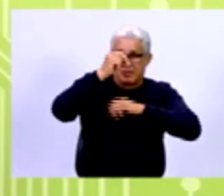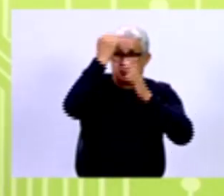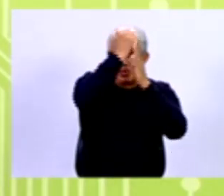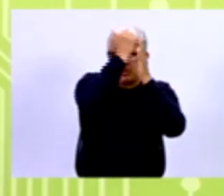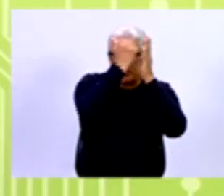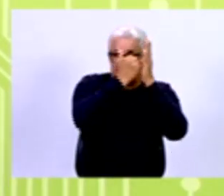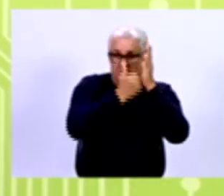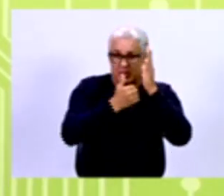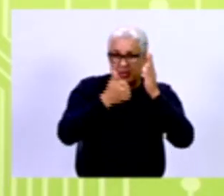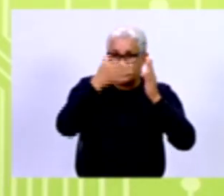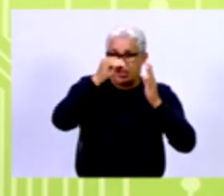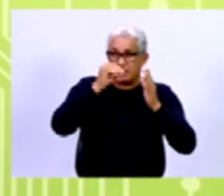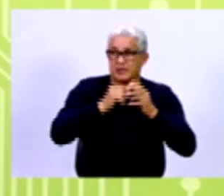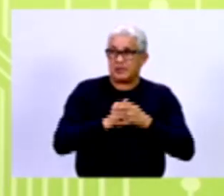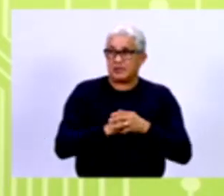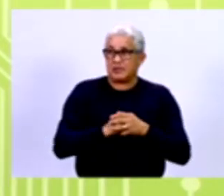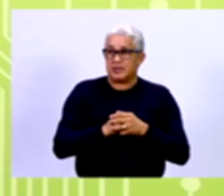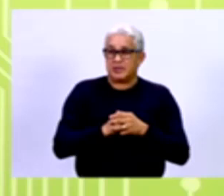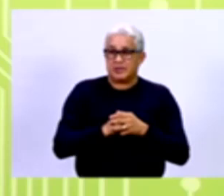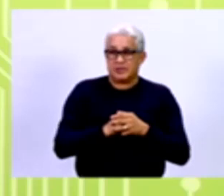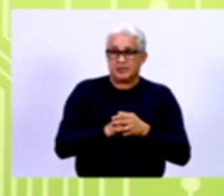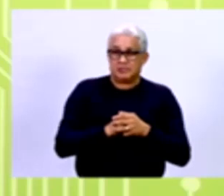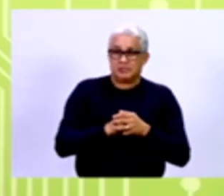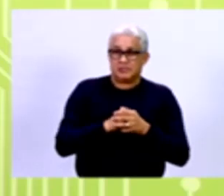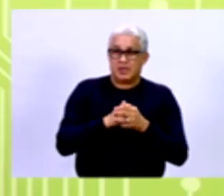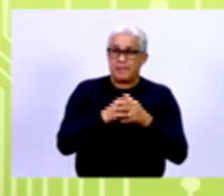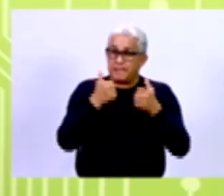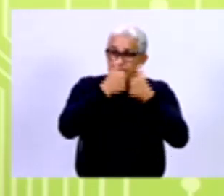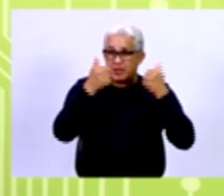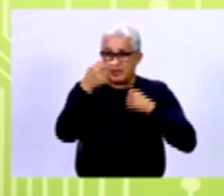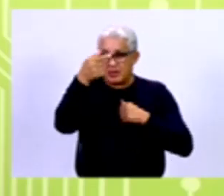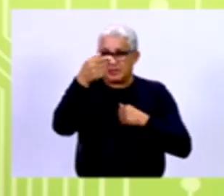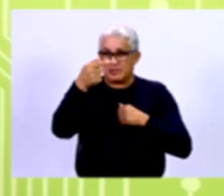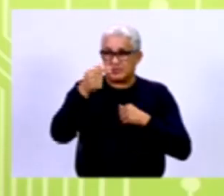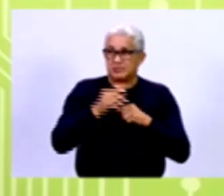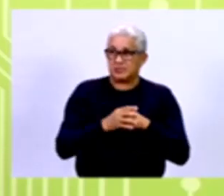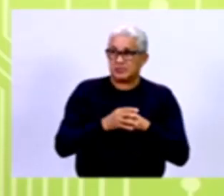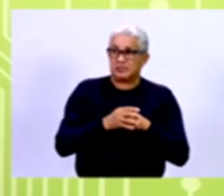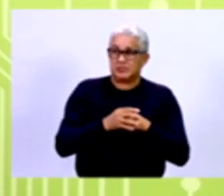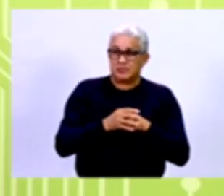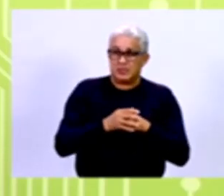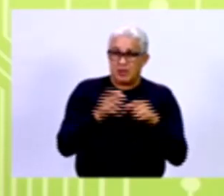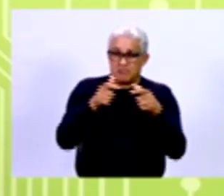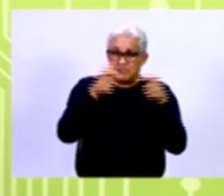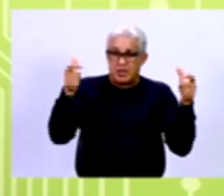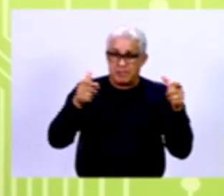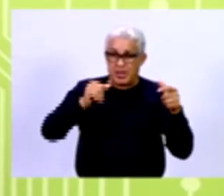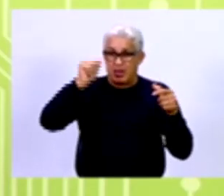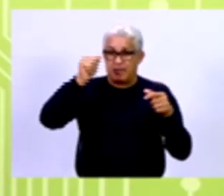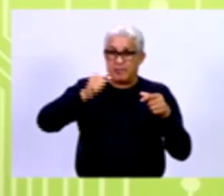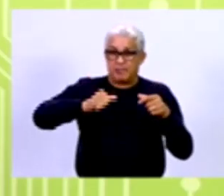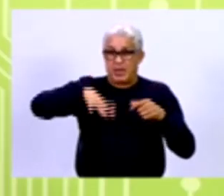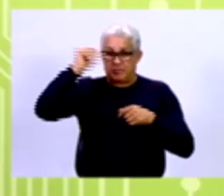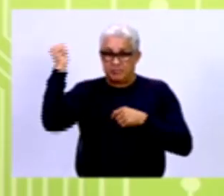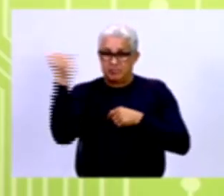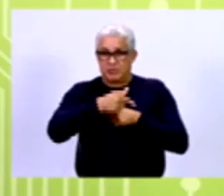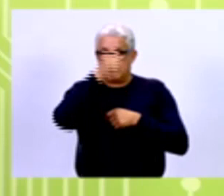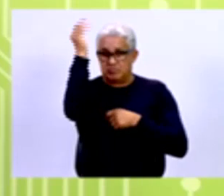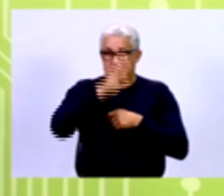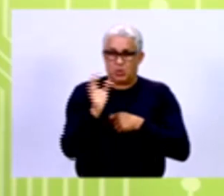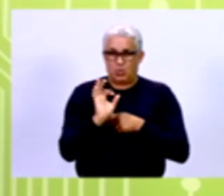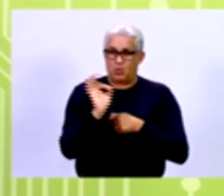maiores. Chegamos a ser a 7ª. Então, nesse período, ninguém cresceu mais do que o Brasil. Então, é um período